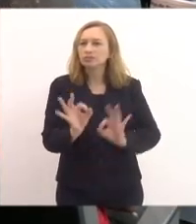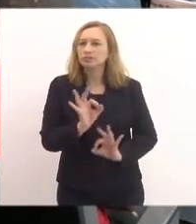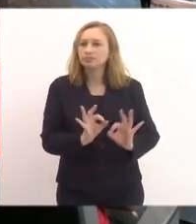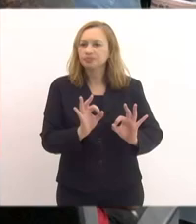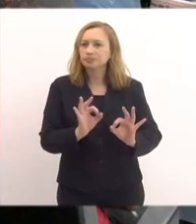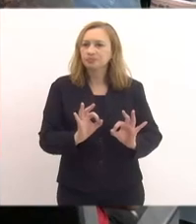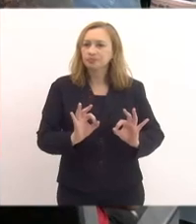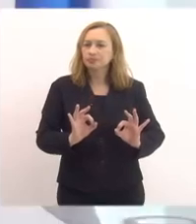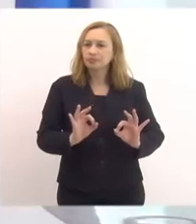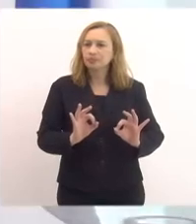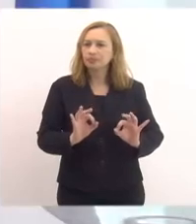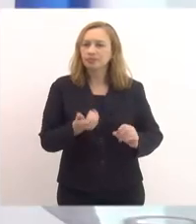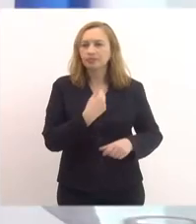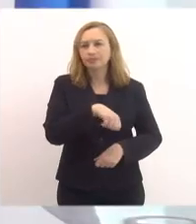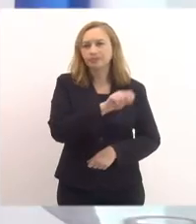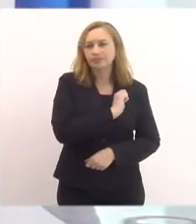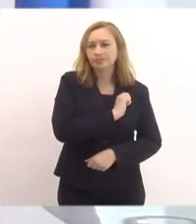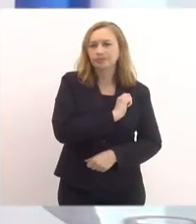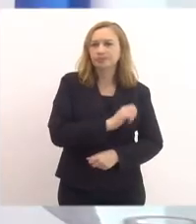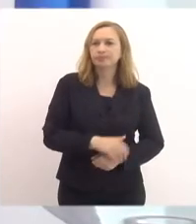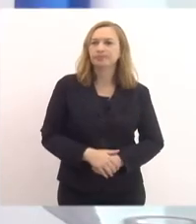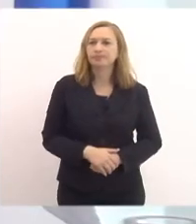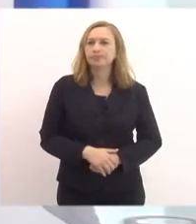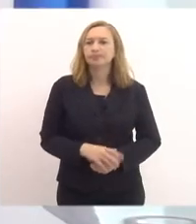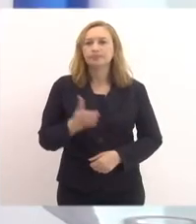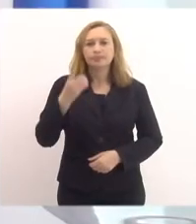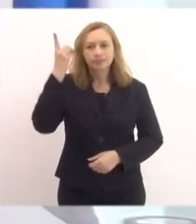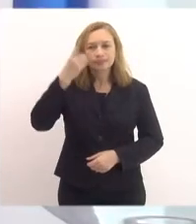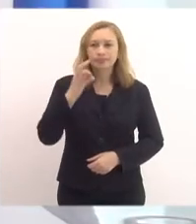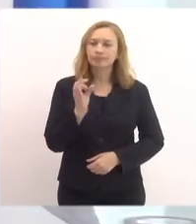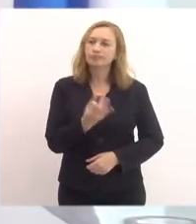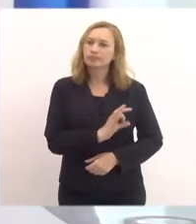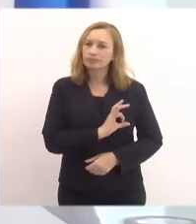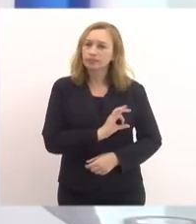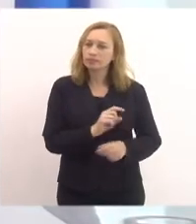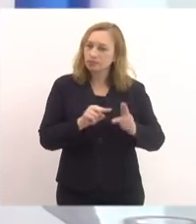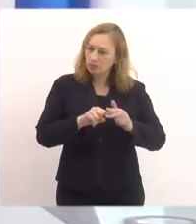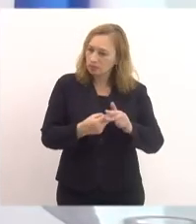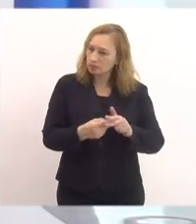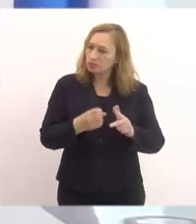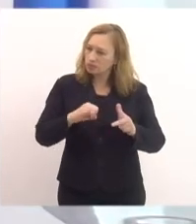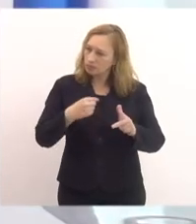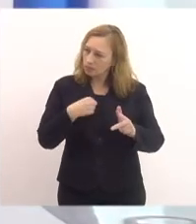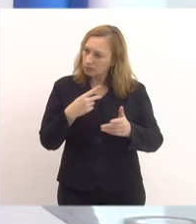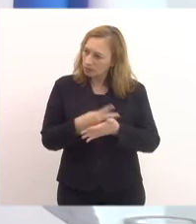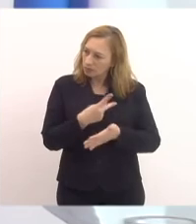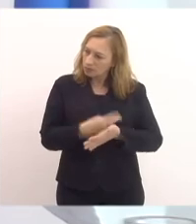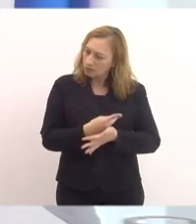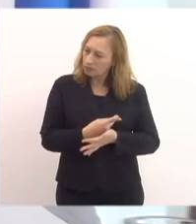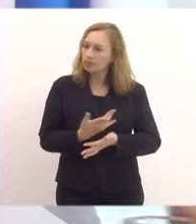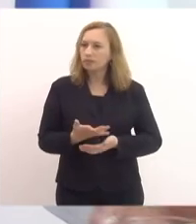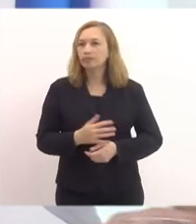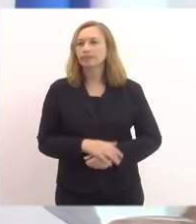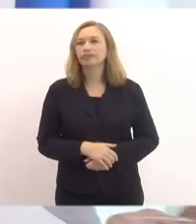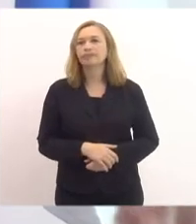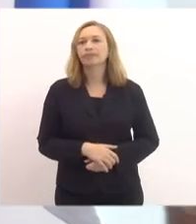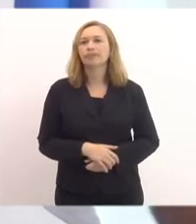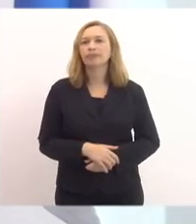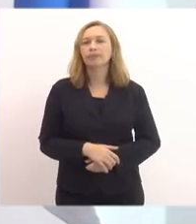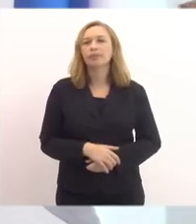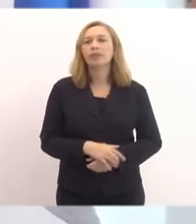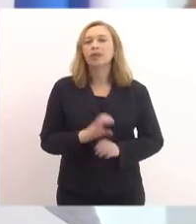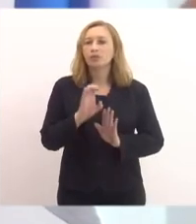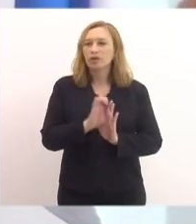recuperação, deputada Marta Rocha me corrija com toda tranquilidade. Mas também uma